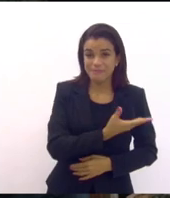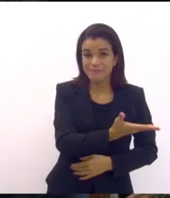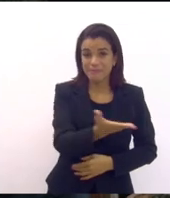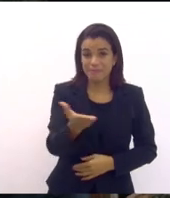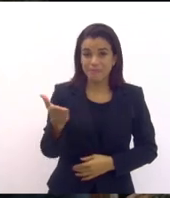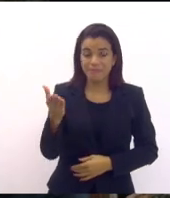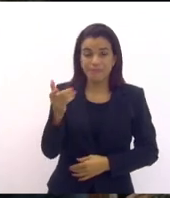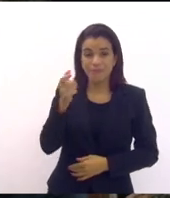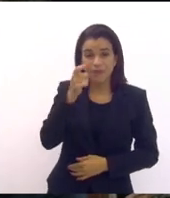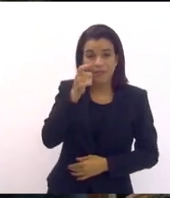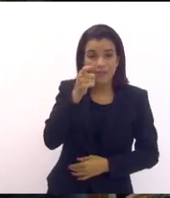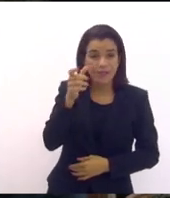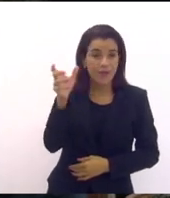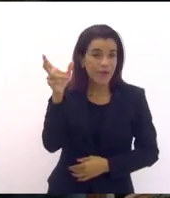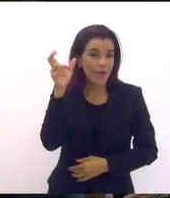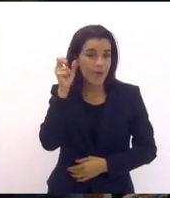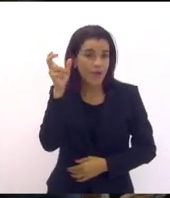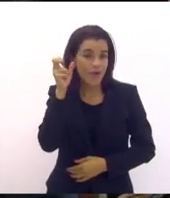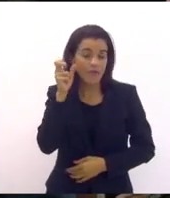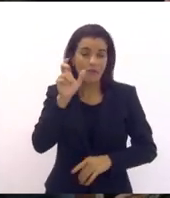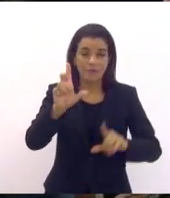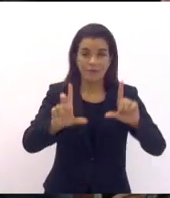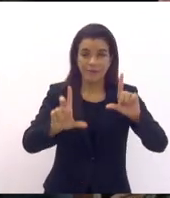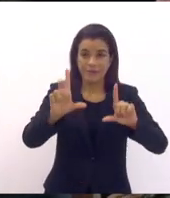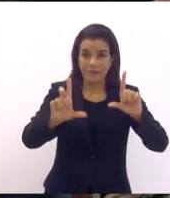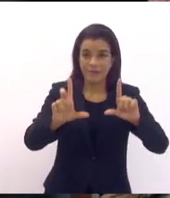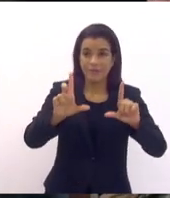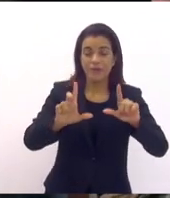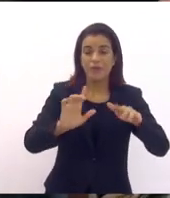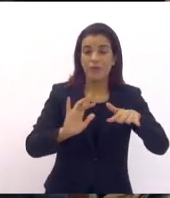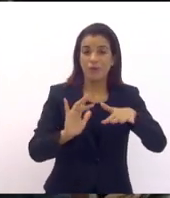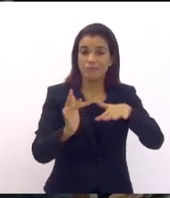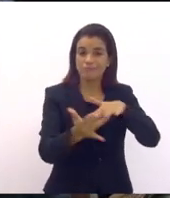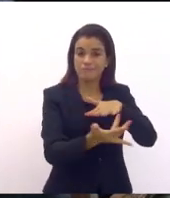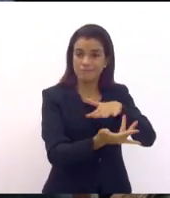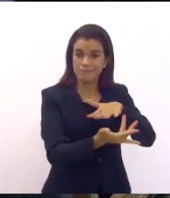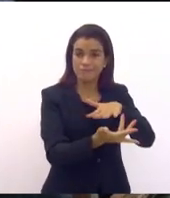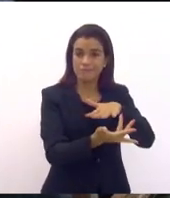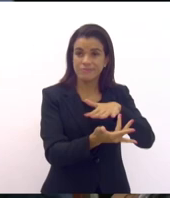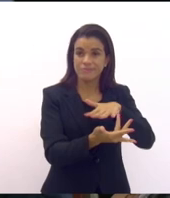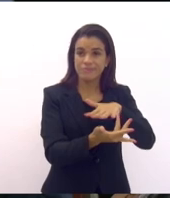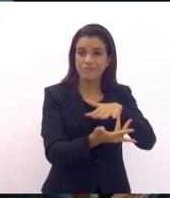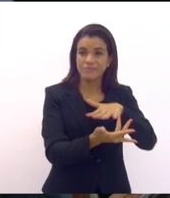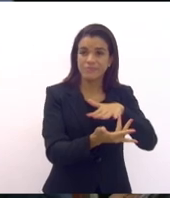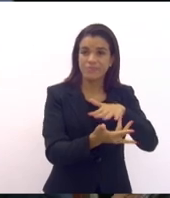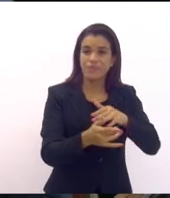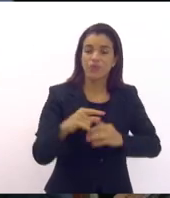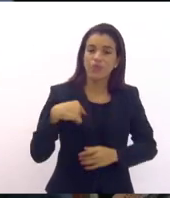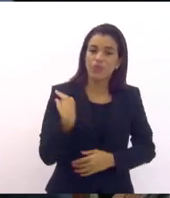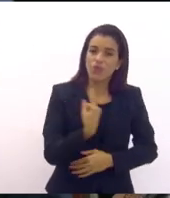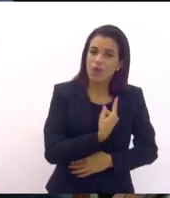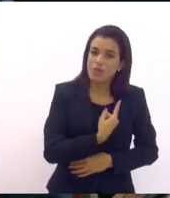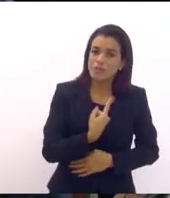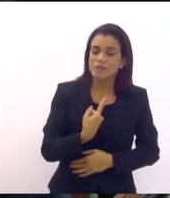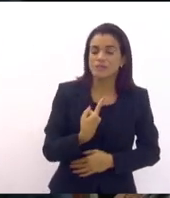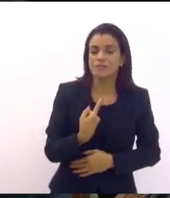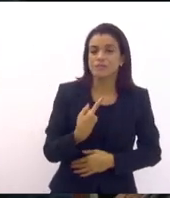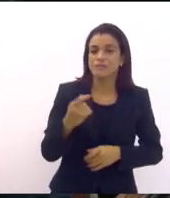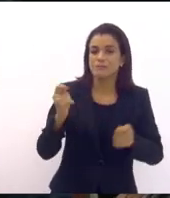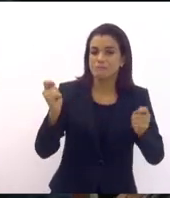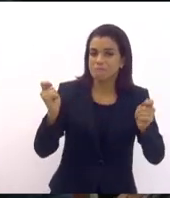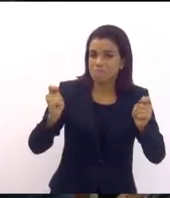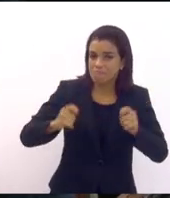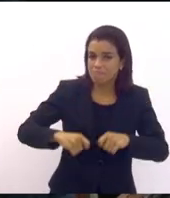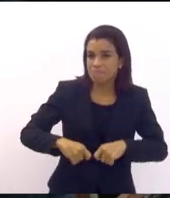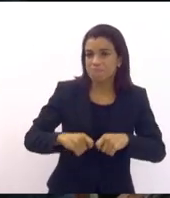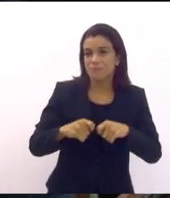ouvem ou acessam pela TV ou pelas mídias digitais para que nós possamos ver que começamos